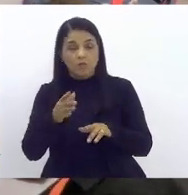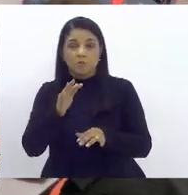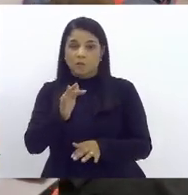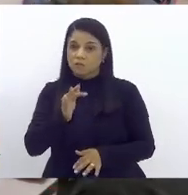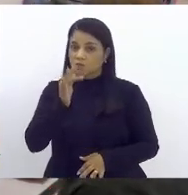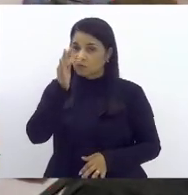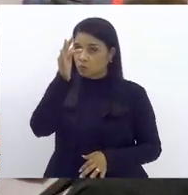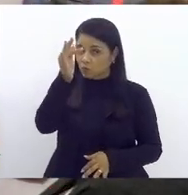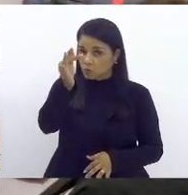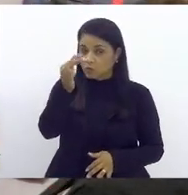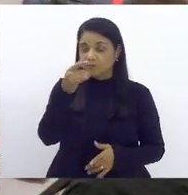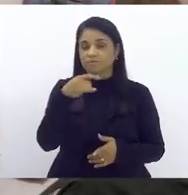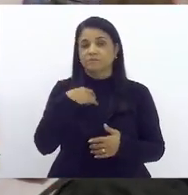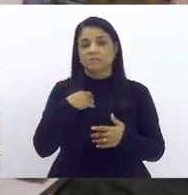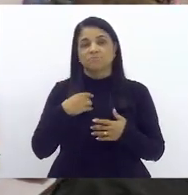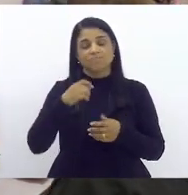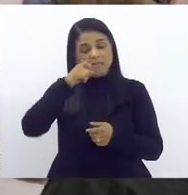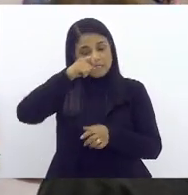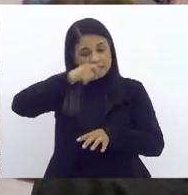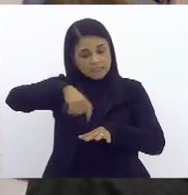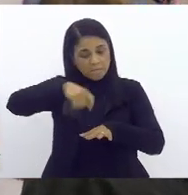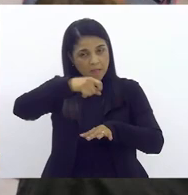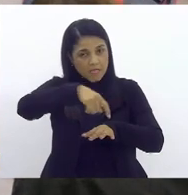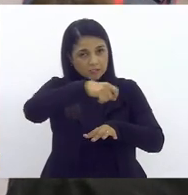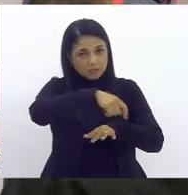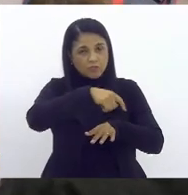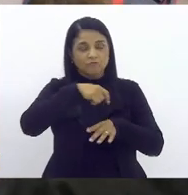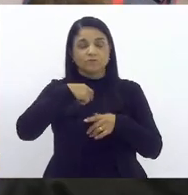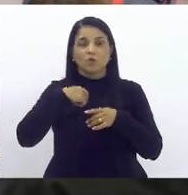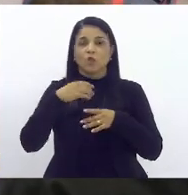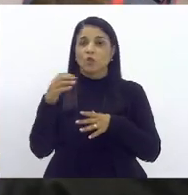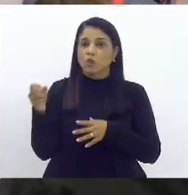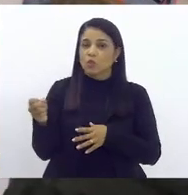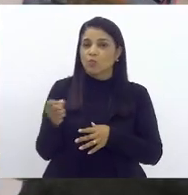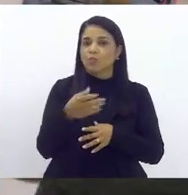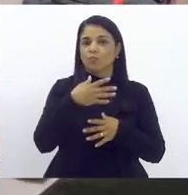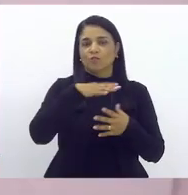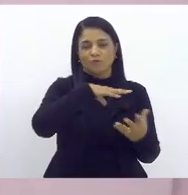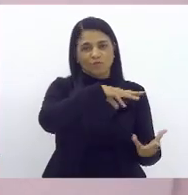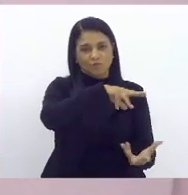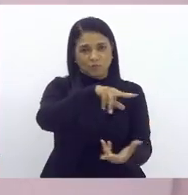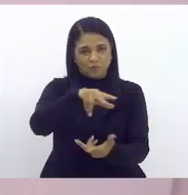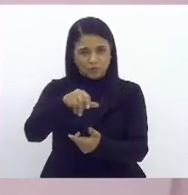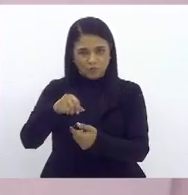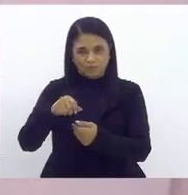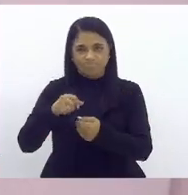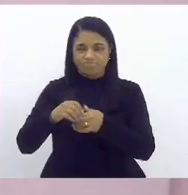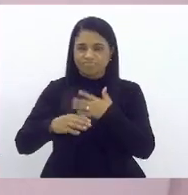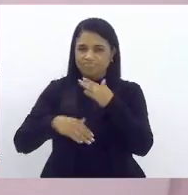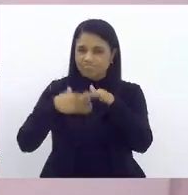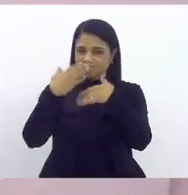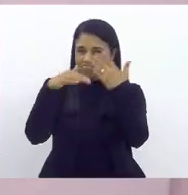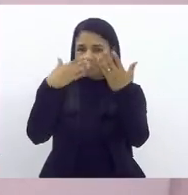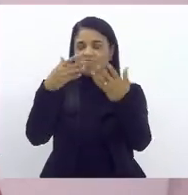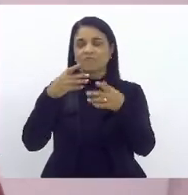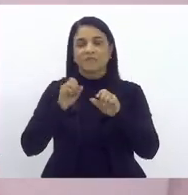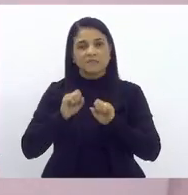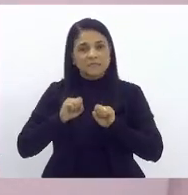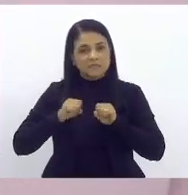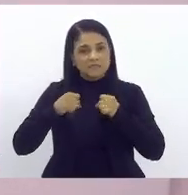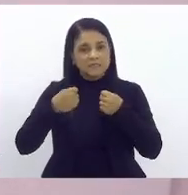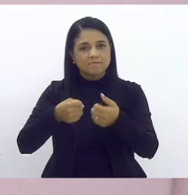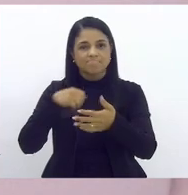Né? A gente é semente de um novo mundo e vamos em frente. Então, a nossa luta em defesa